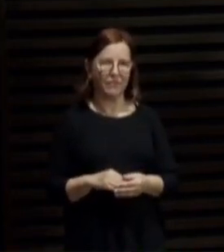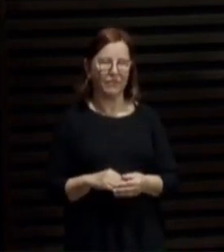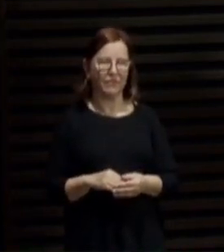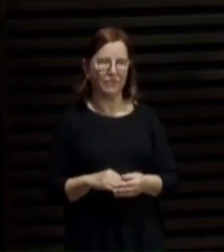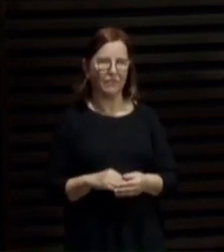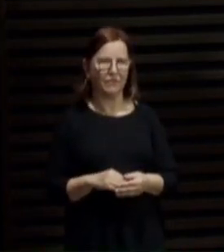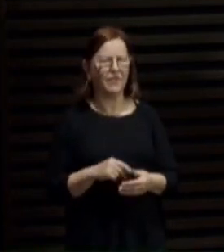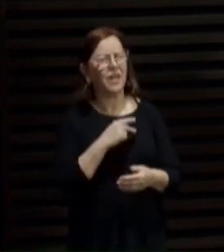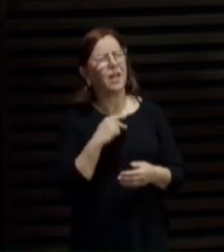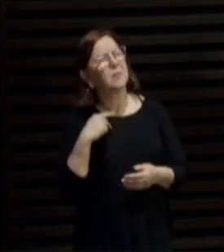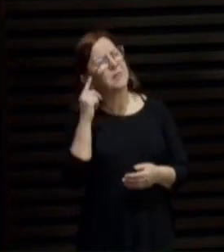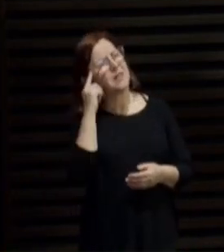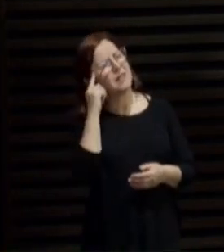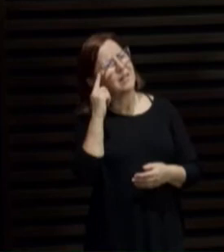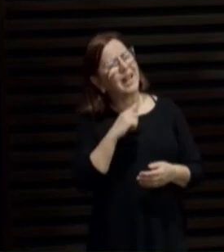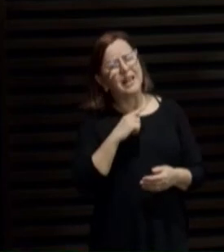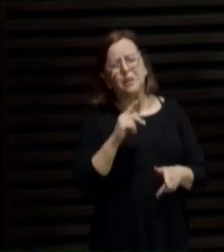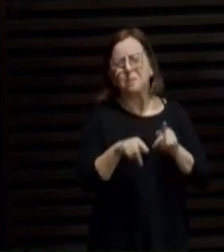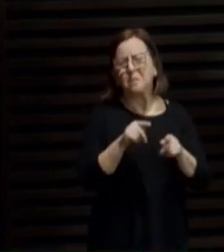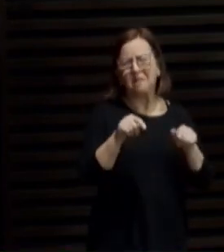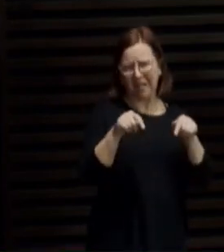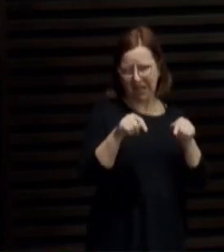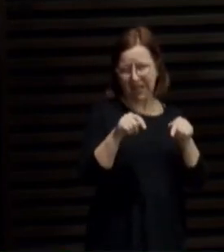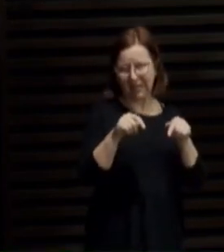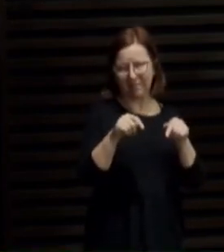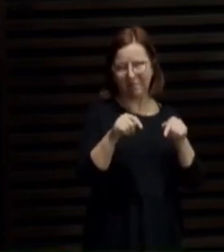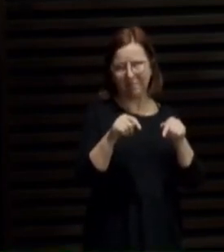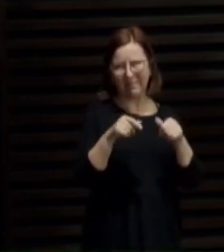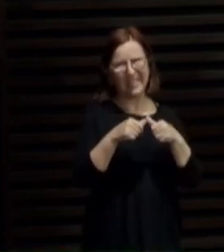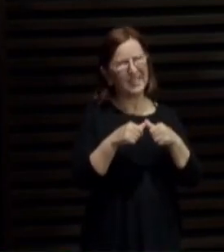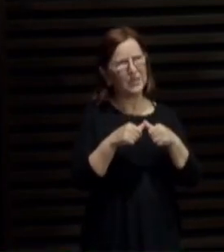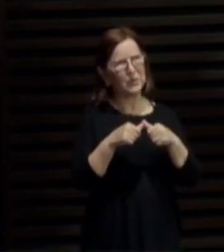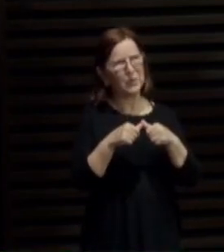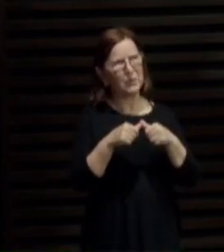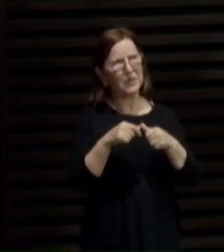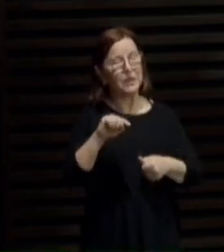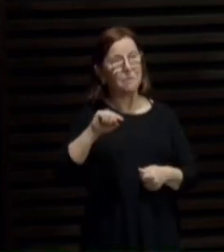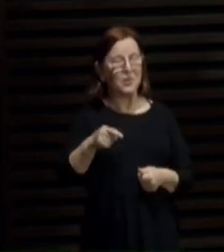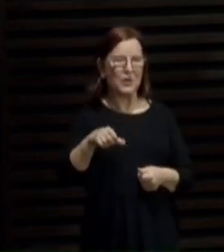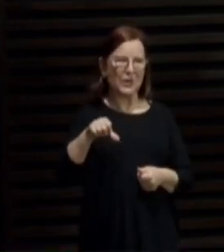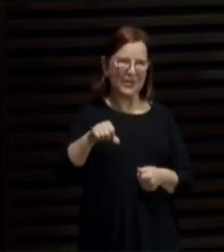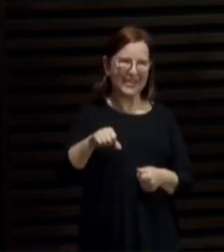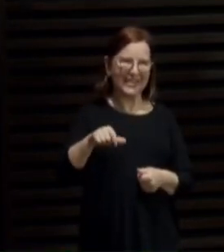Pastor Glênio, tem um povo aqui, isso foi em 74,